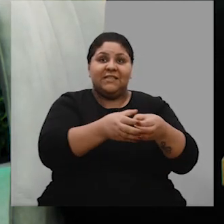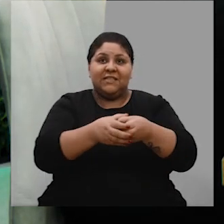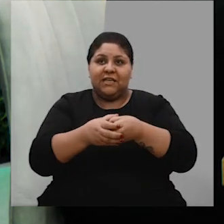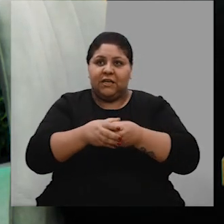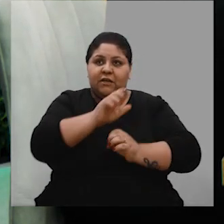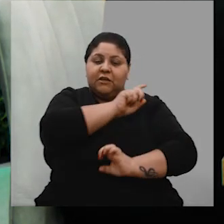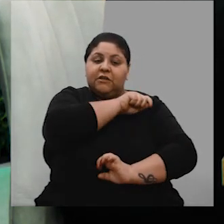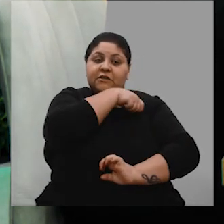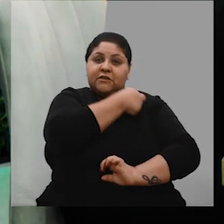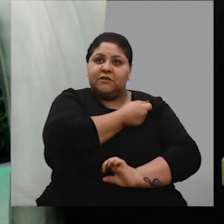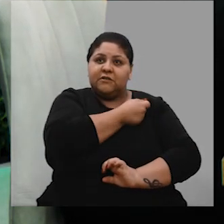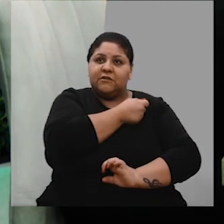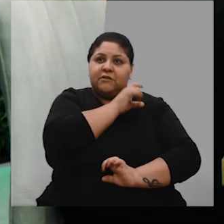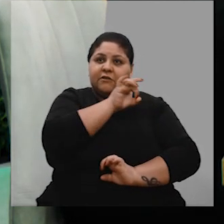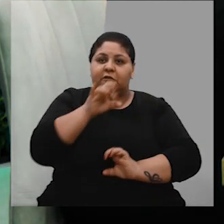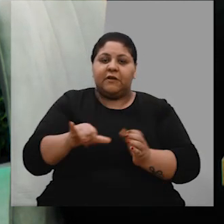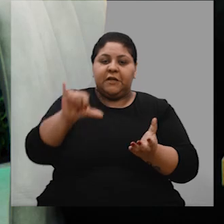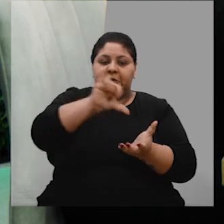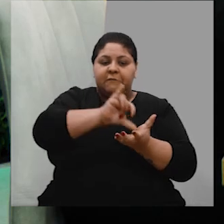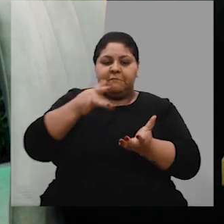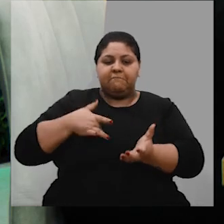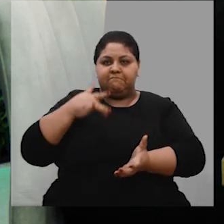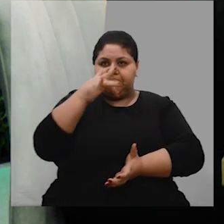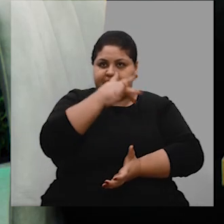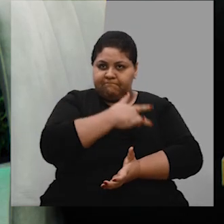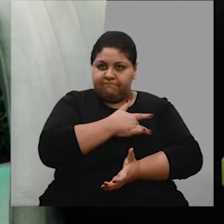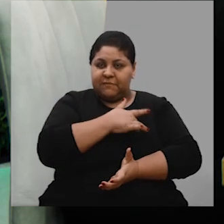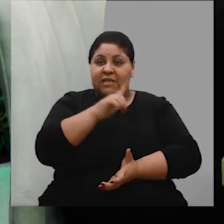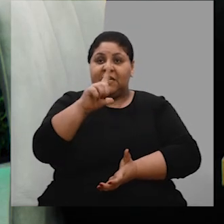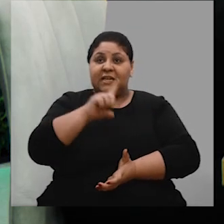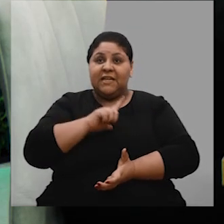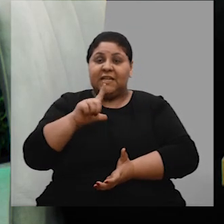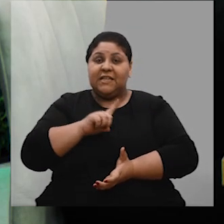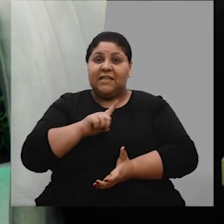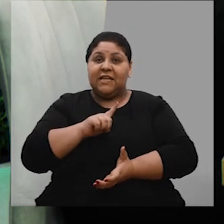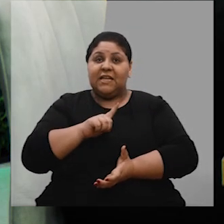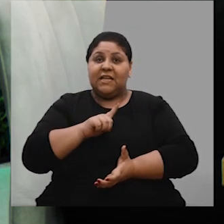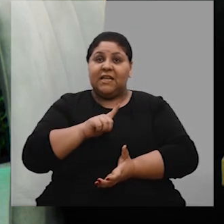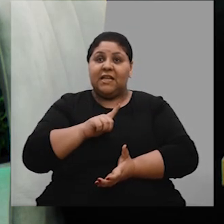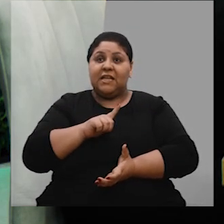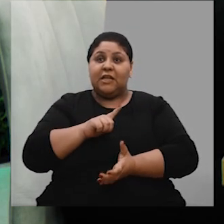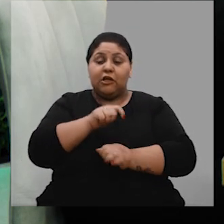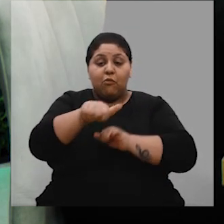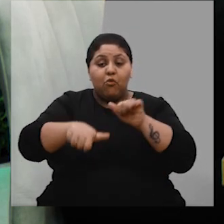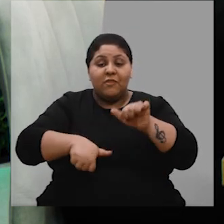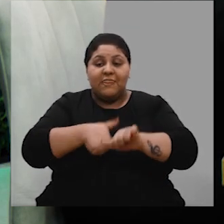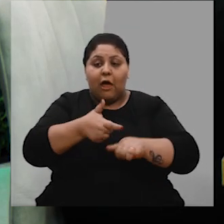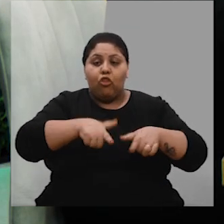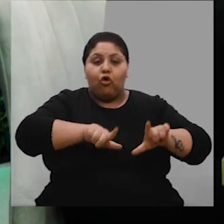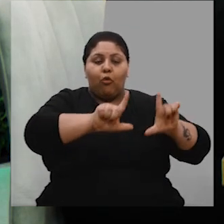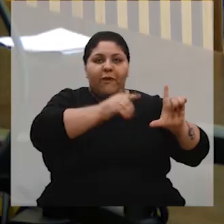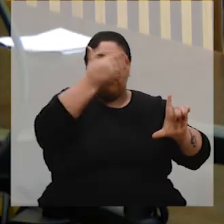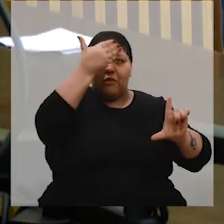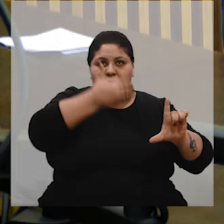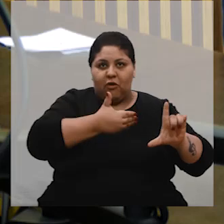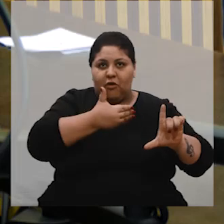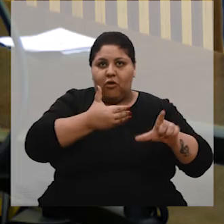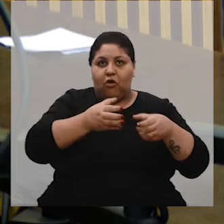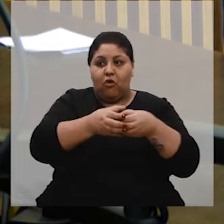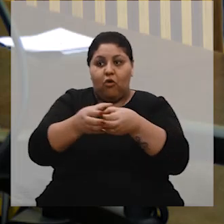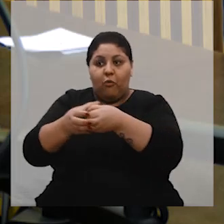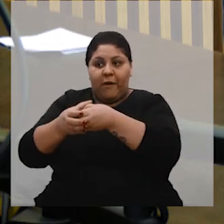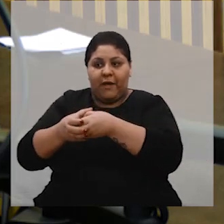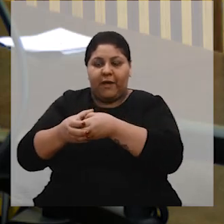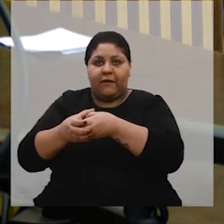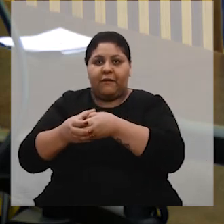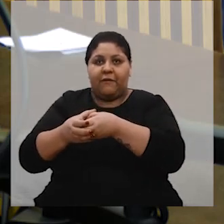de vigilância que cada centro de saúde, de tempos em tempos, tem que renovar o seu alvará, né? E aí uma equipe